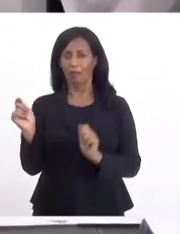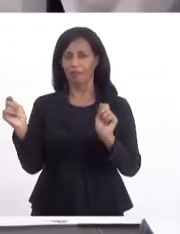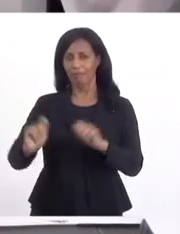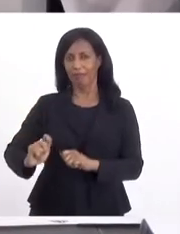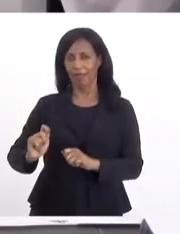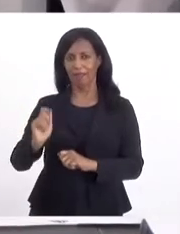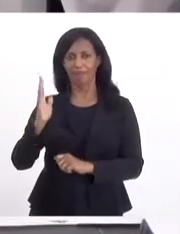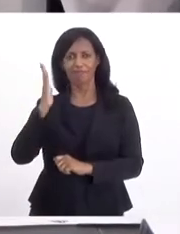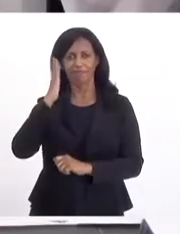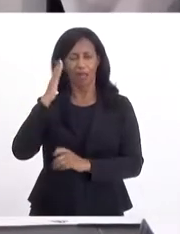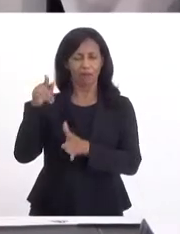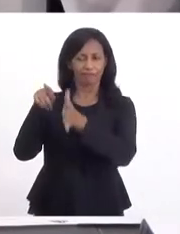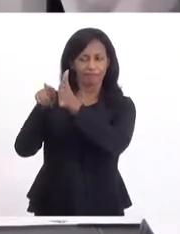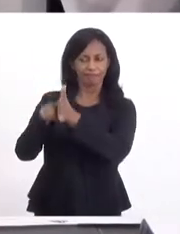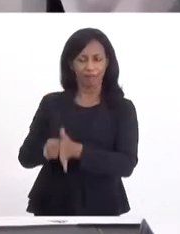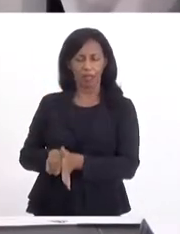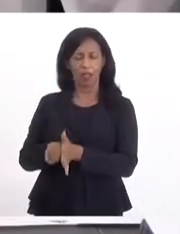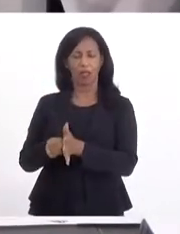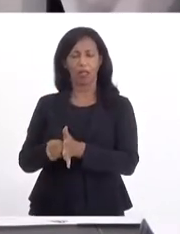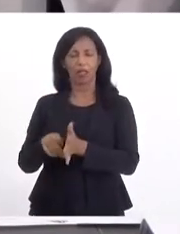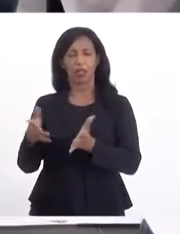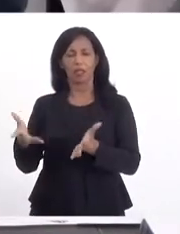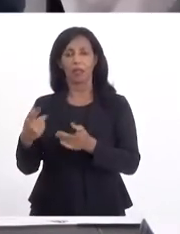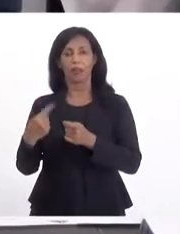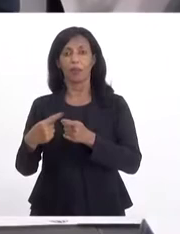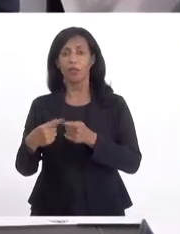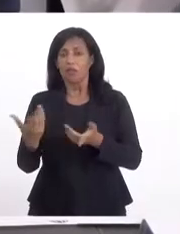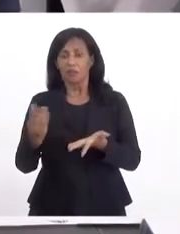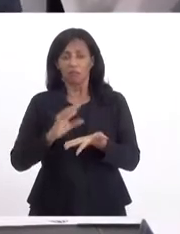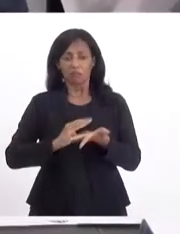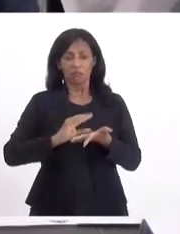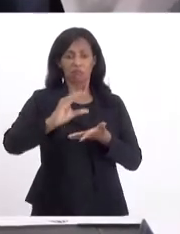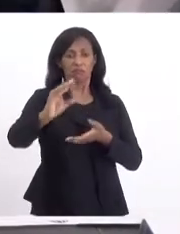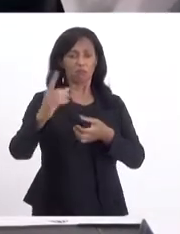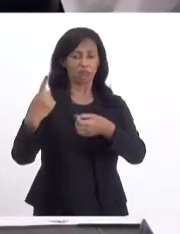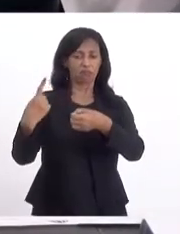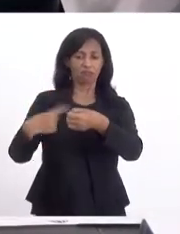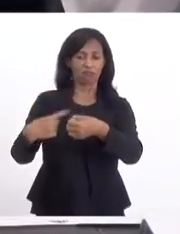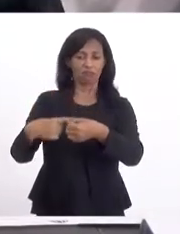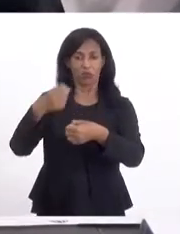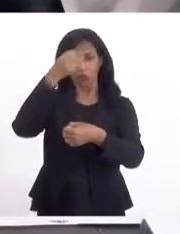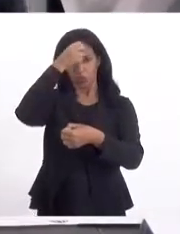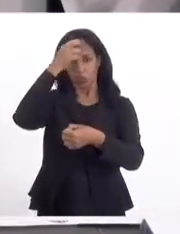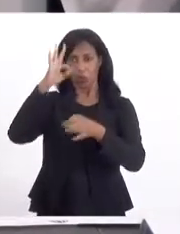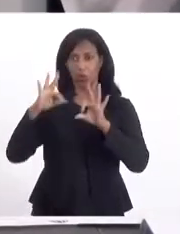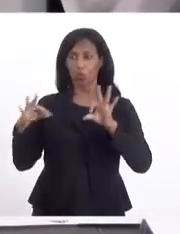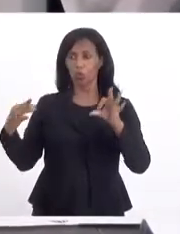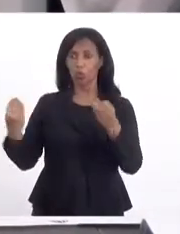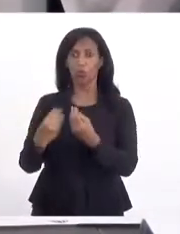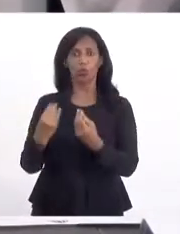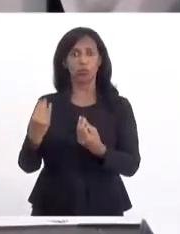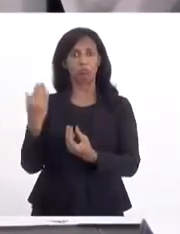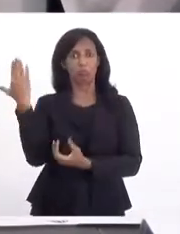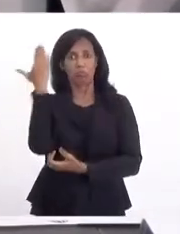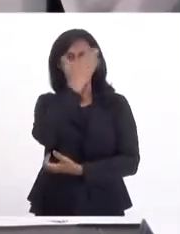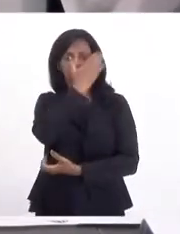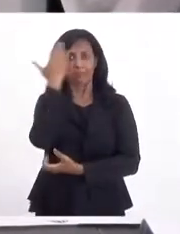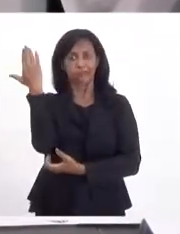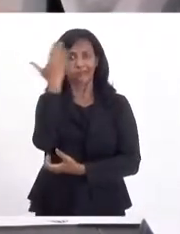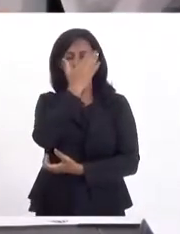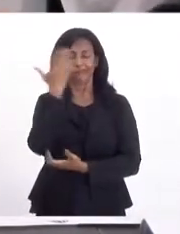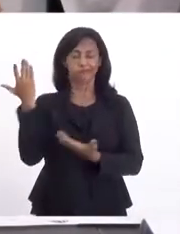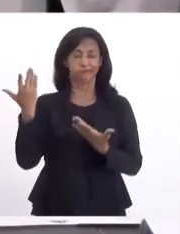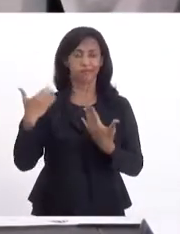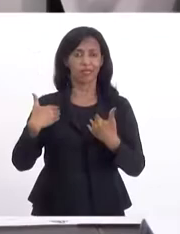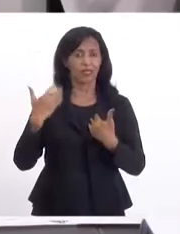desdobrar nesse sentido, porque, senão, a transferência para o município livra tudo de nossos olhares. Dos